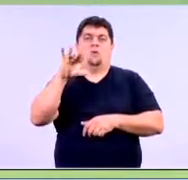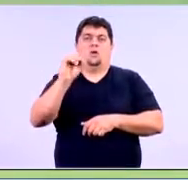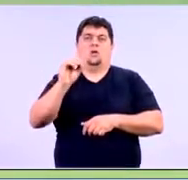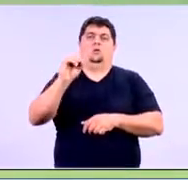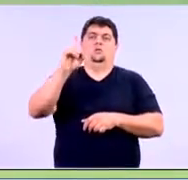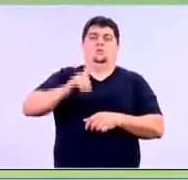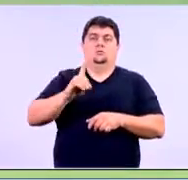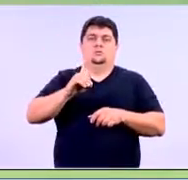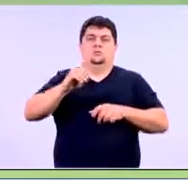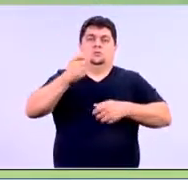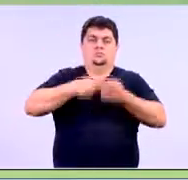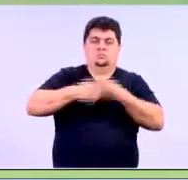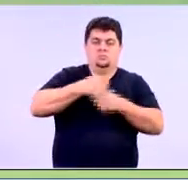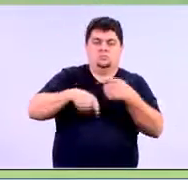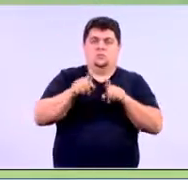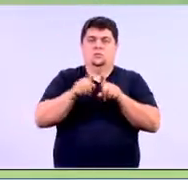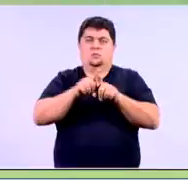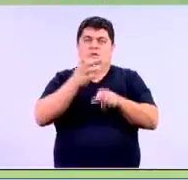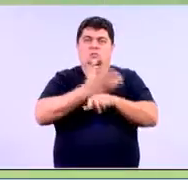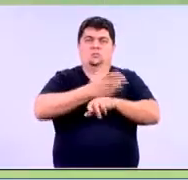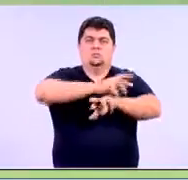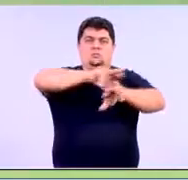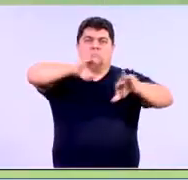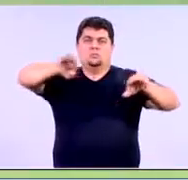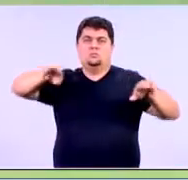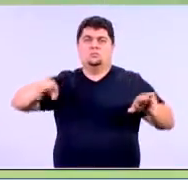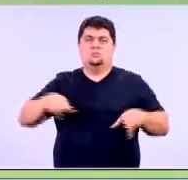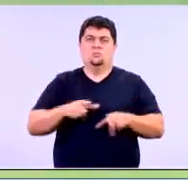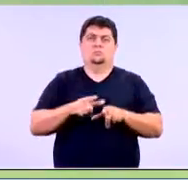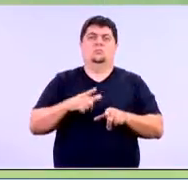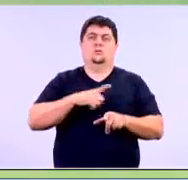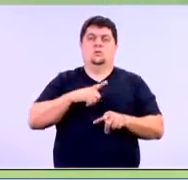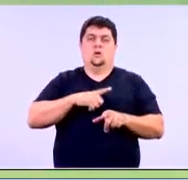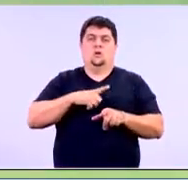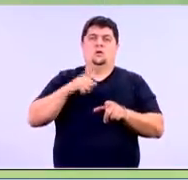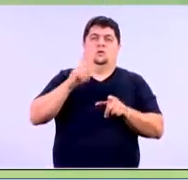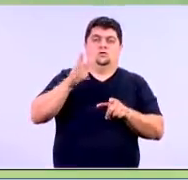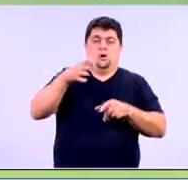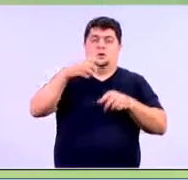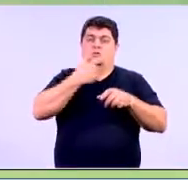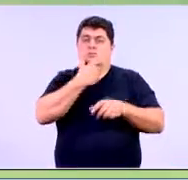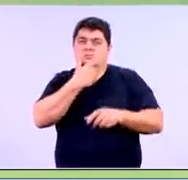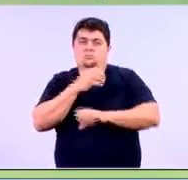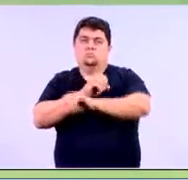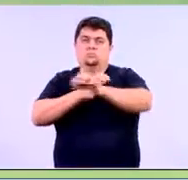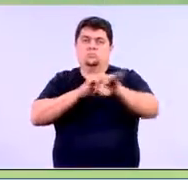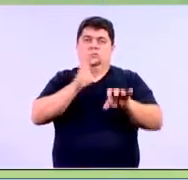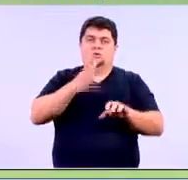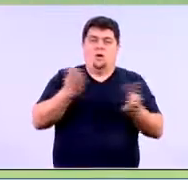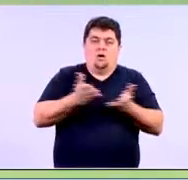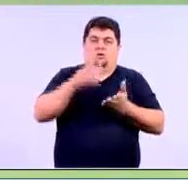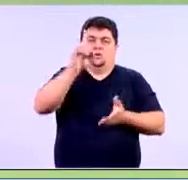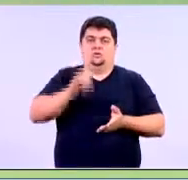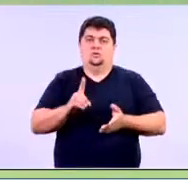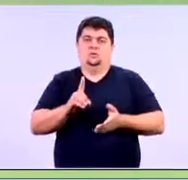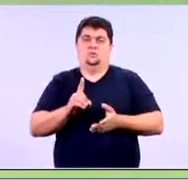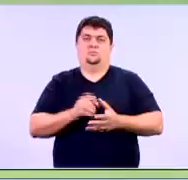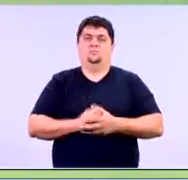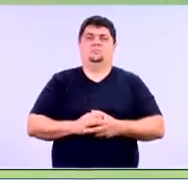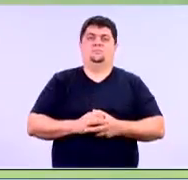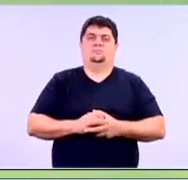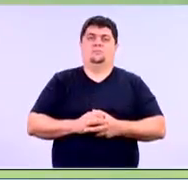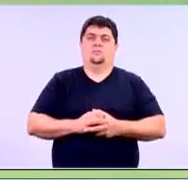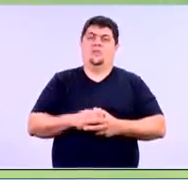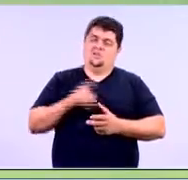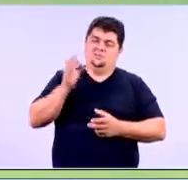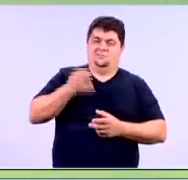trabalho em outras matérias também. Já na casa trabalhei em Inglês Instrumental e agora com Direito Tributário. Isso